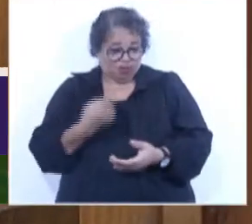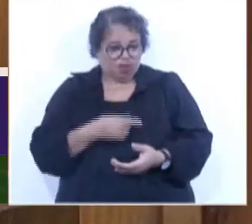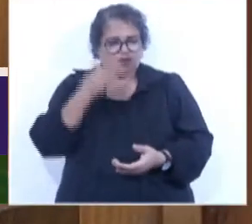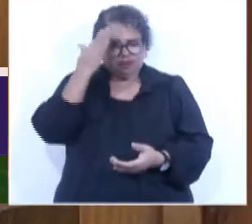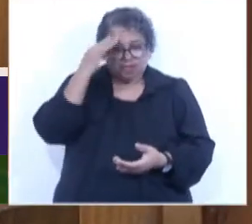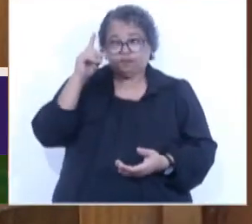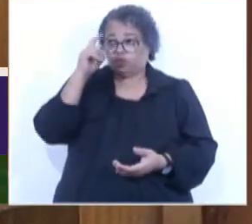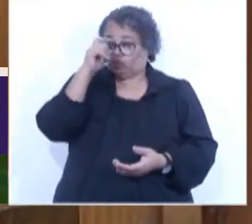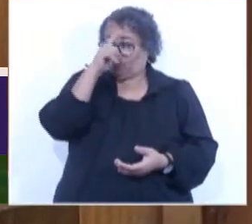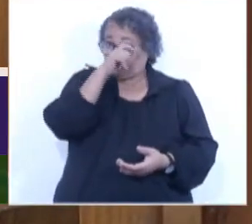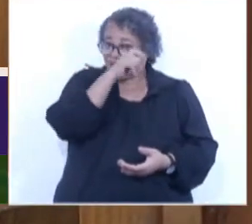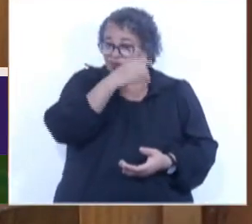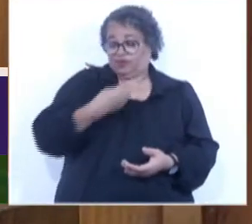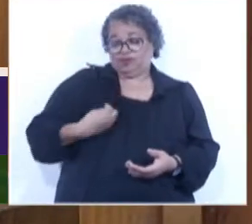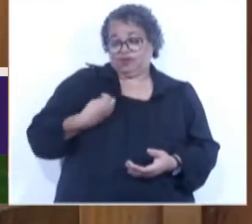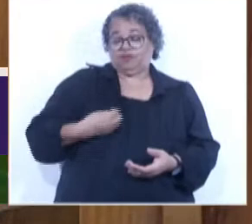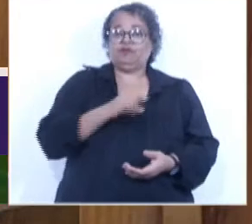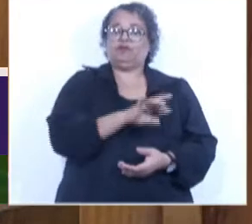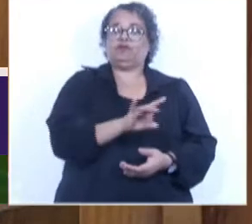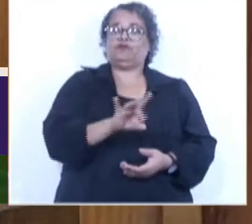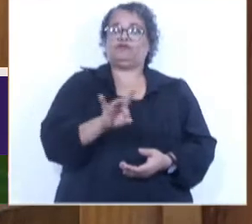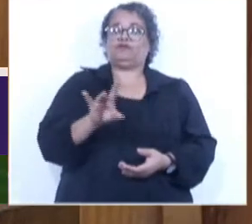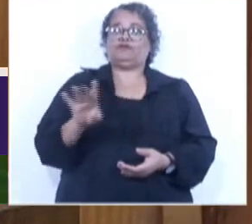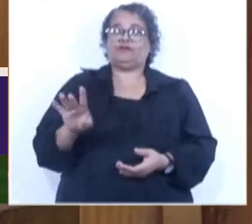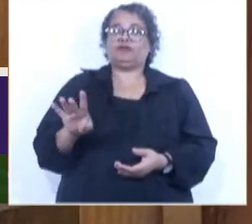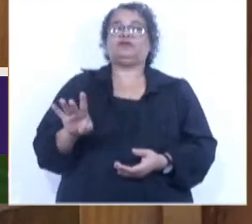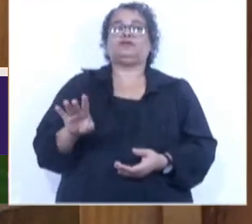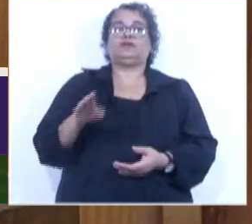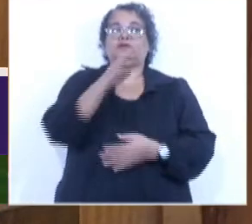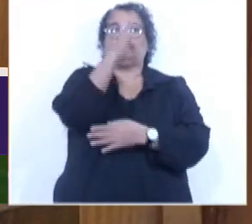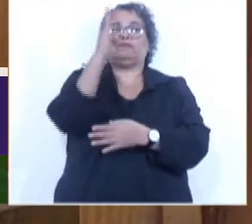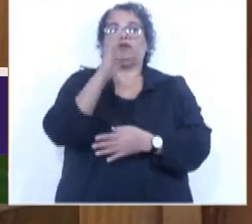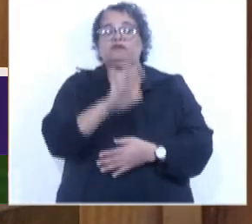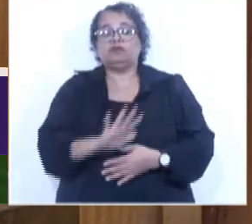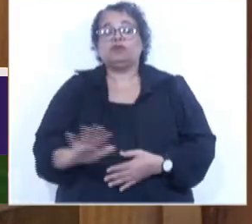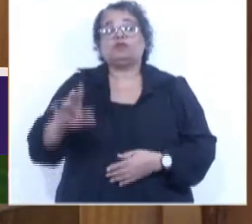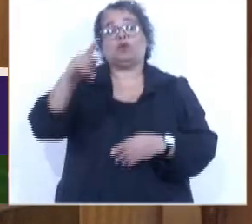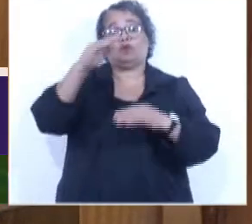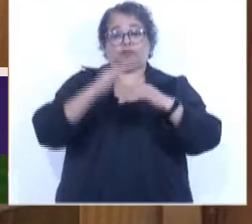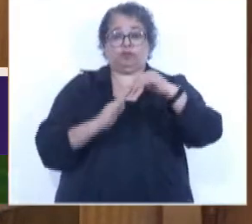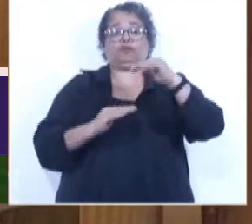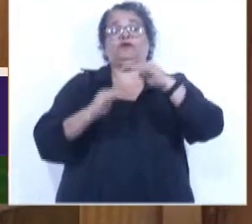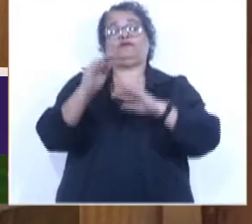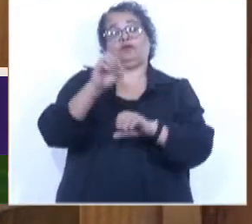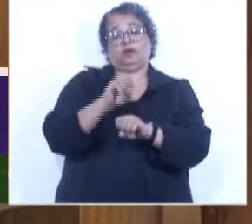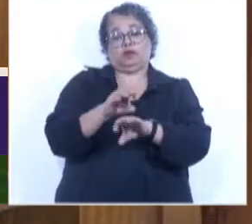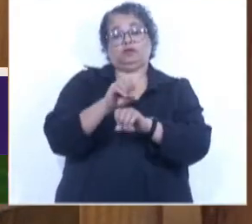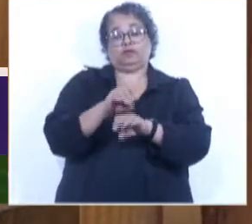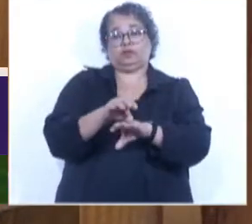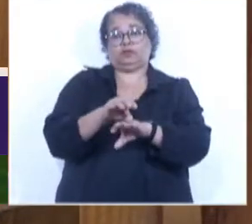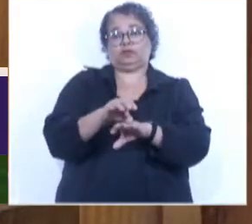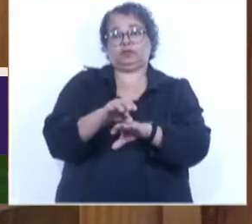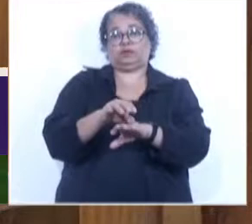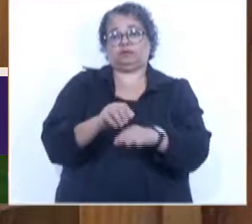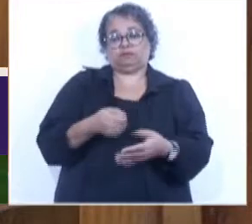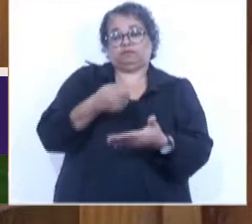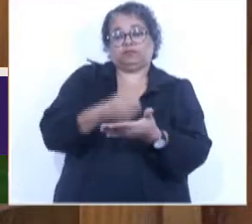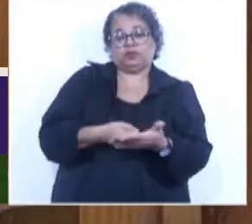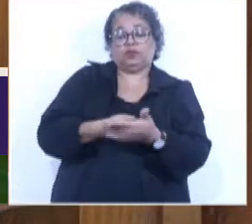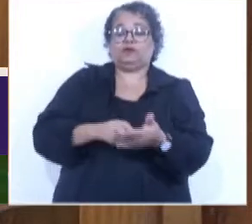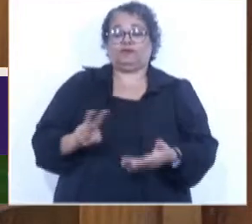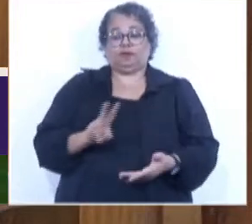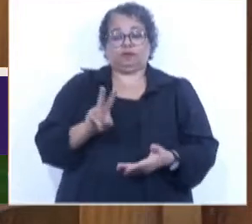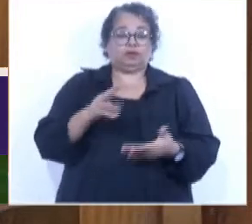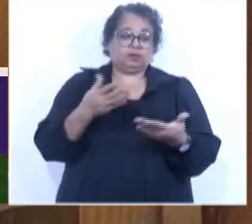dificuldades no Brasil inteiro para os professores que lutam por valorização